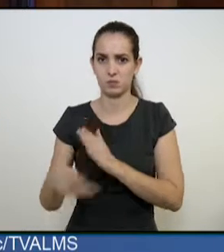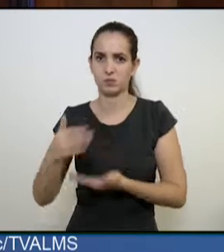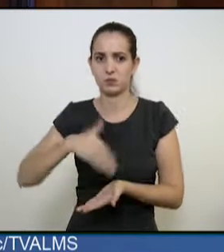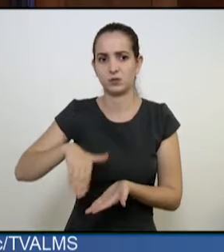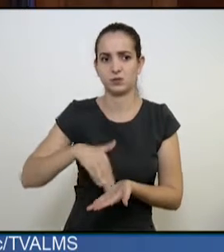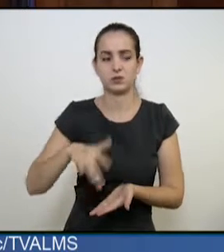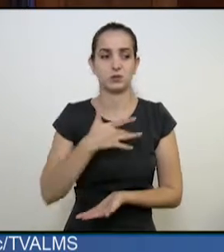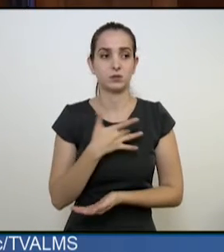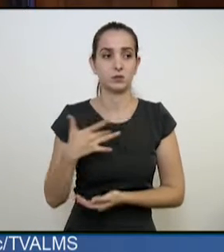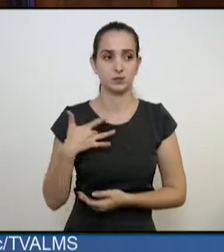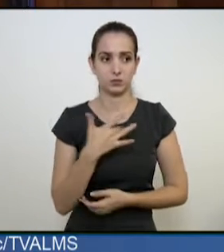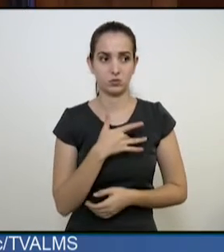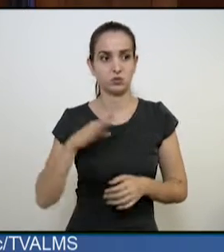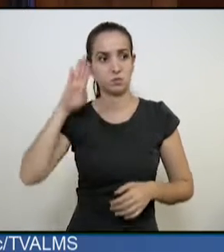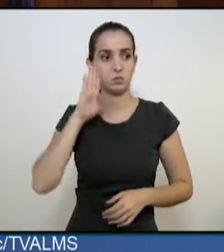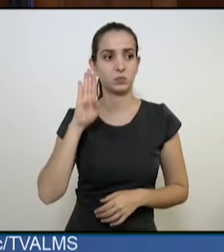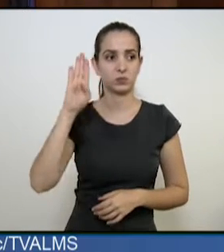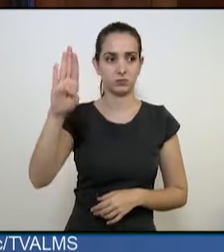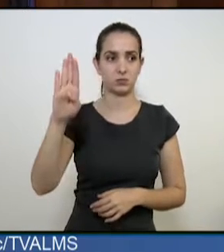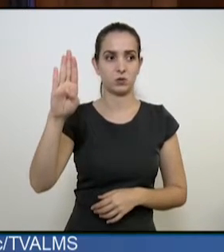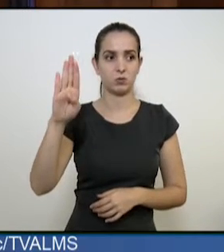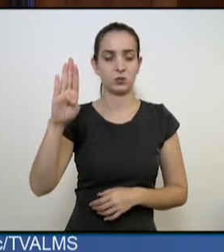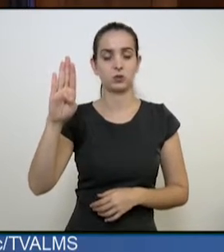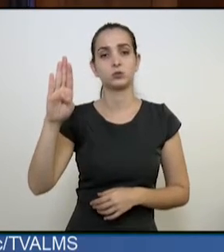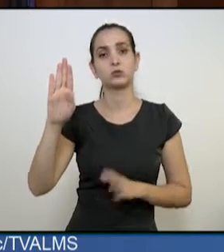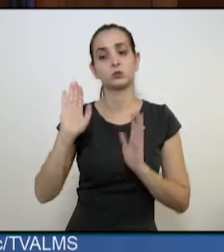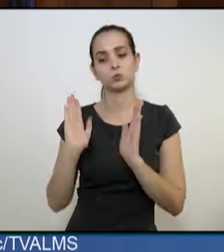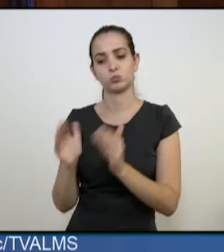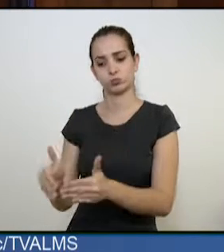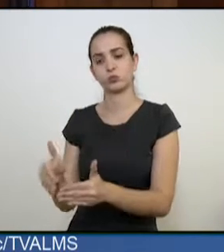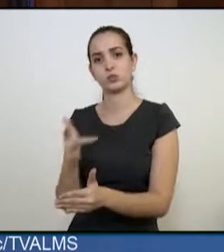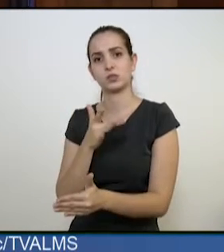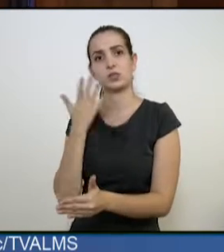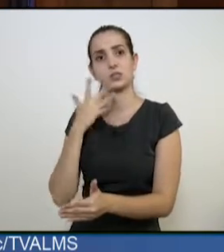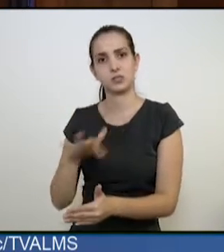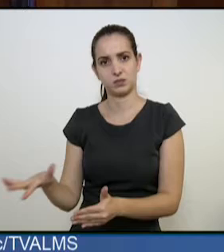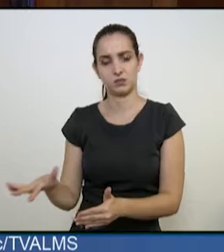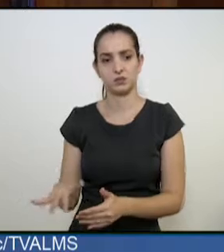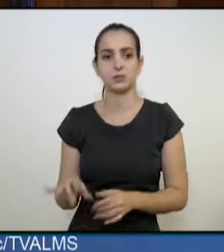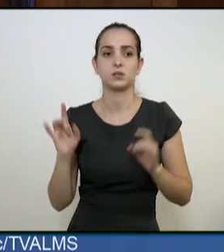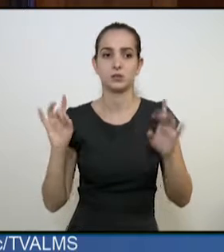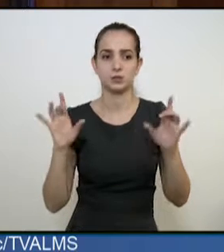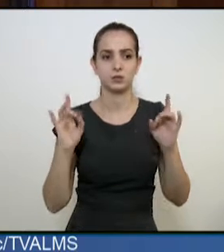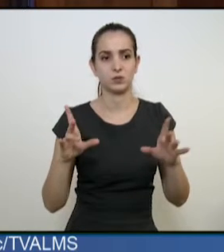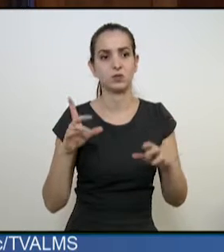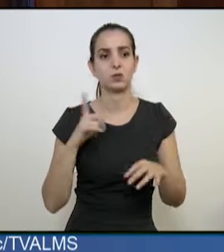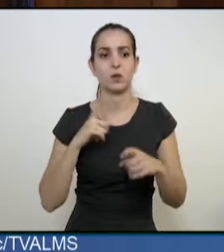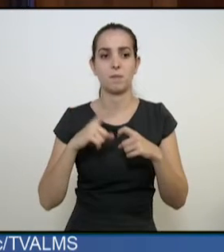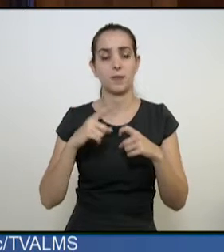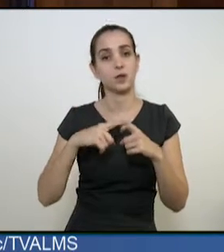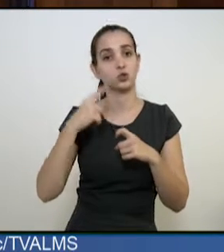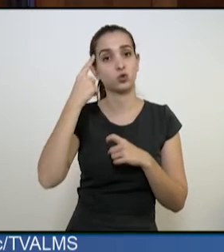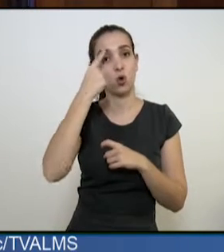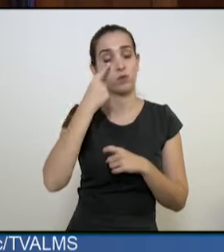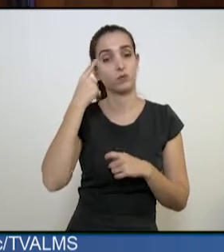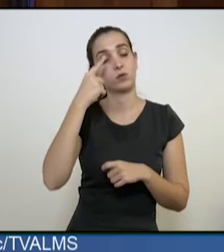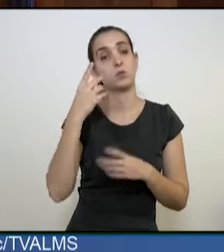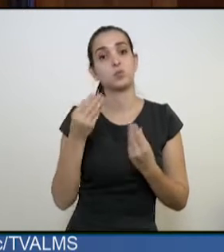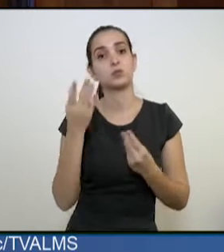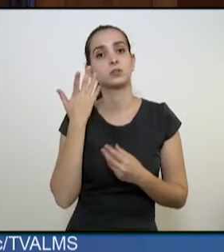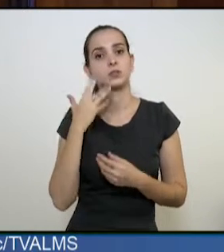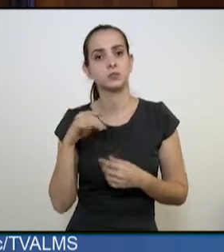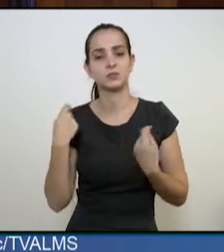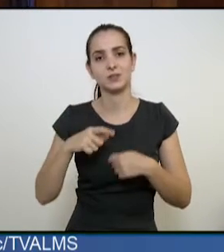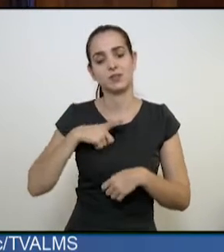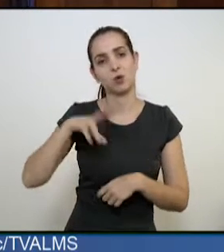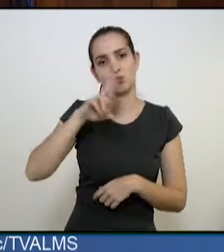da Saúde, e principalmente o atendimento direto às crianças, principalmente na área de oftalmologia, que tem muitas crianças que precisam de